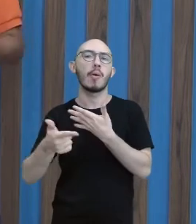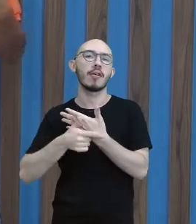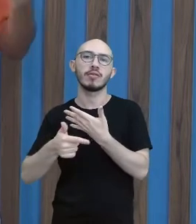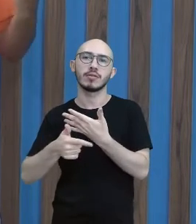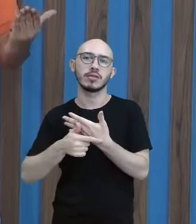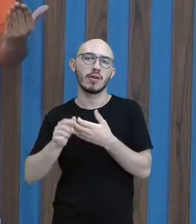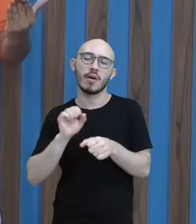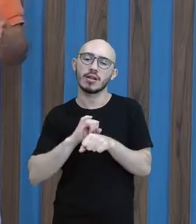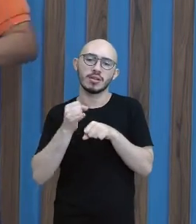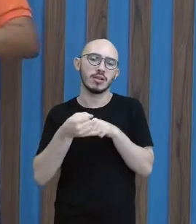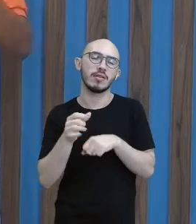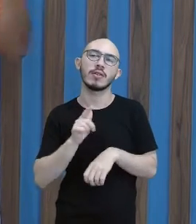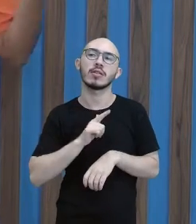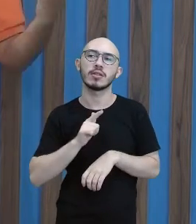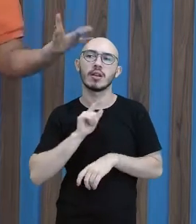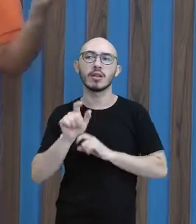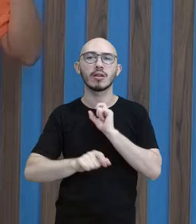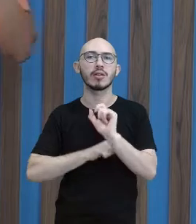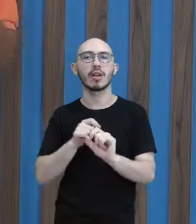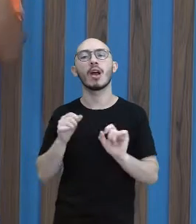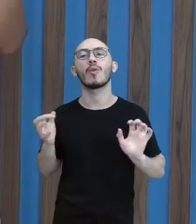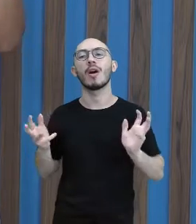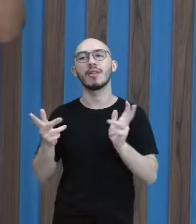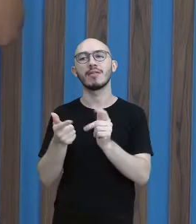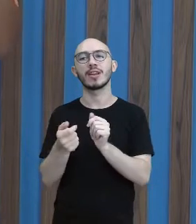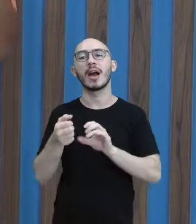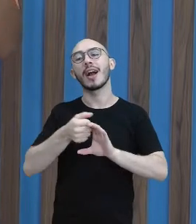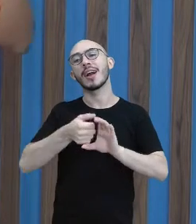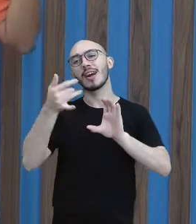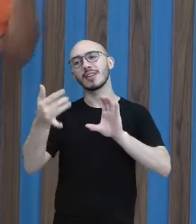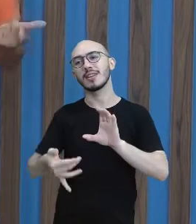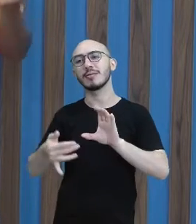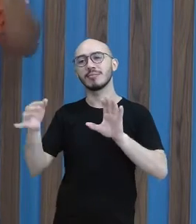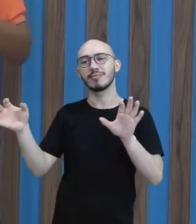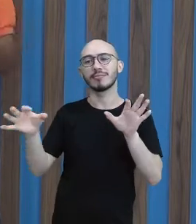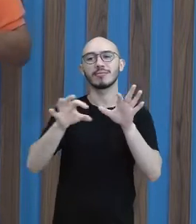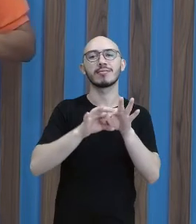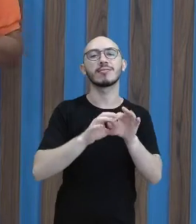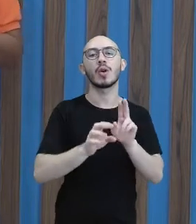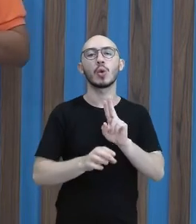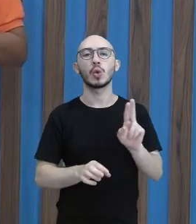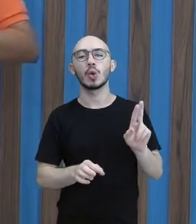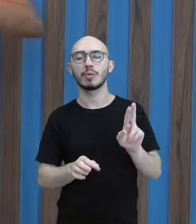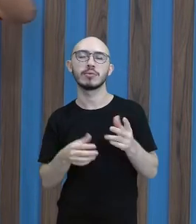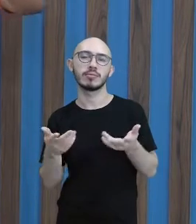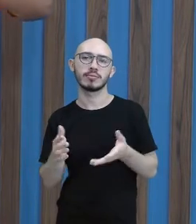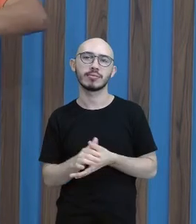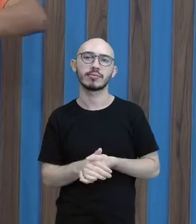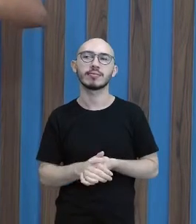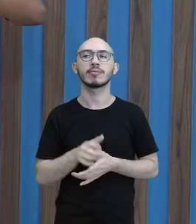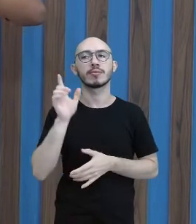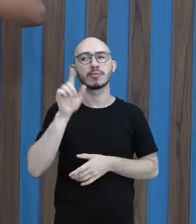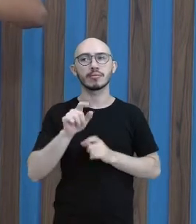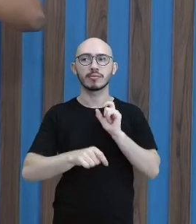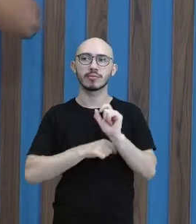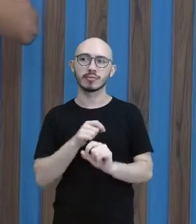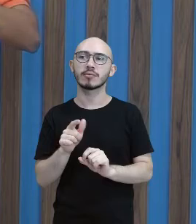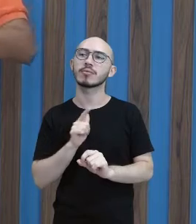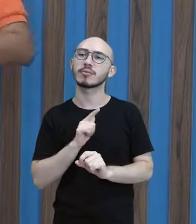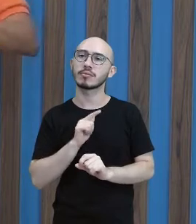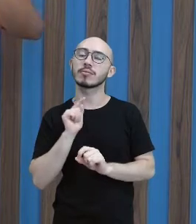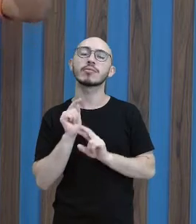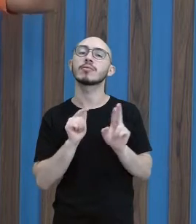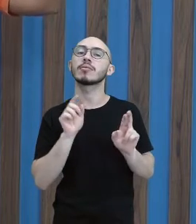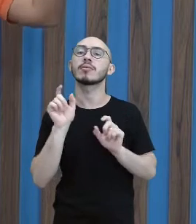um adjetivo, que é qualificar, caracterizar um nome ou um substantivo. E esse substantivo